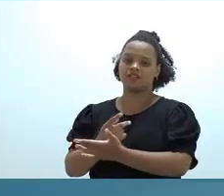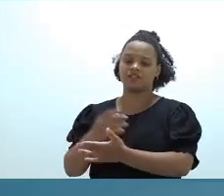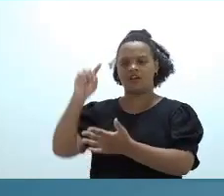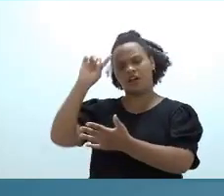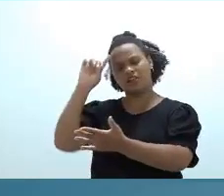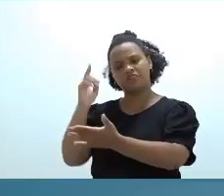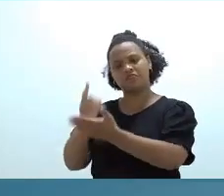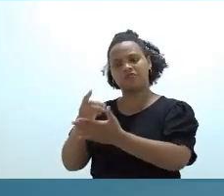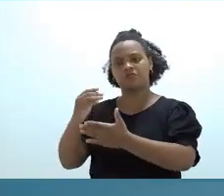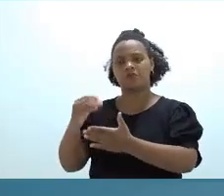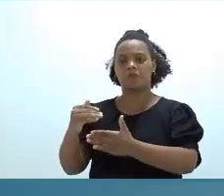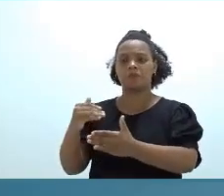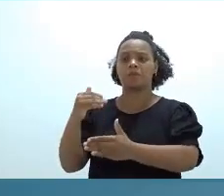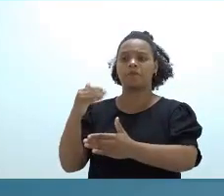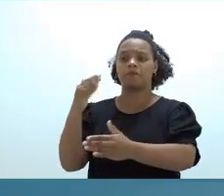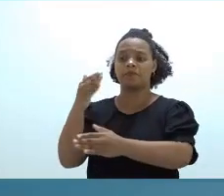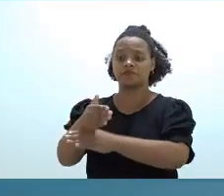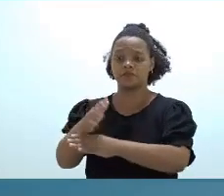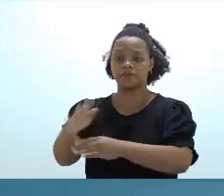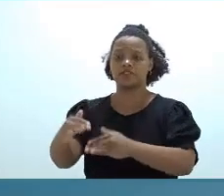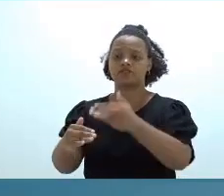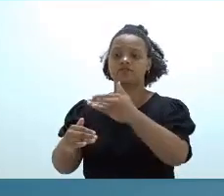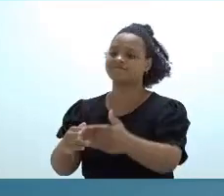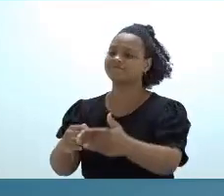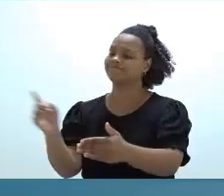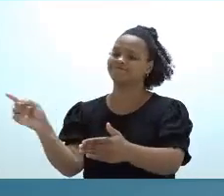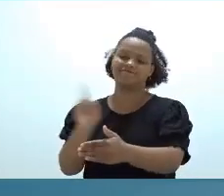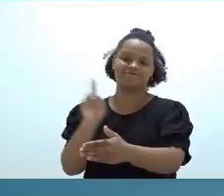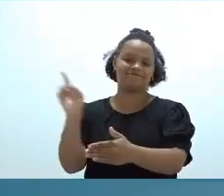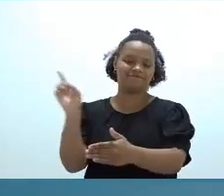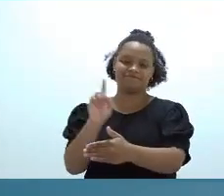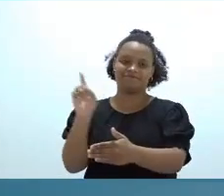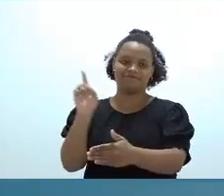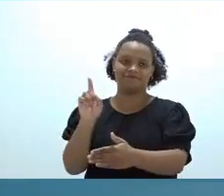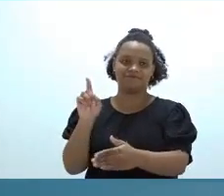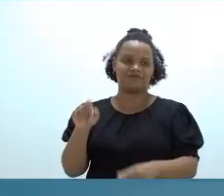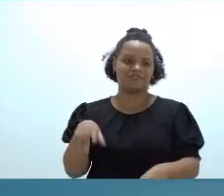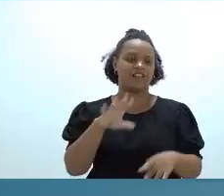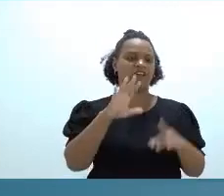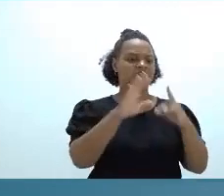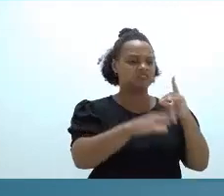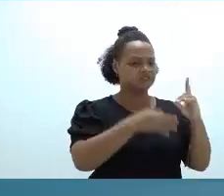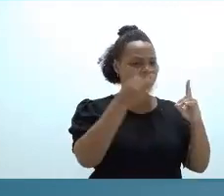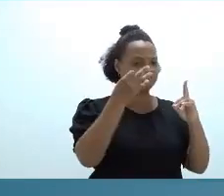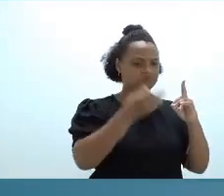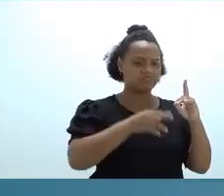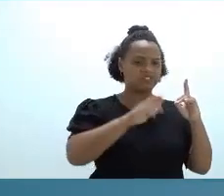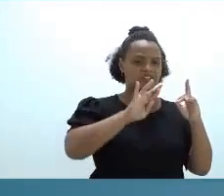artigo 31.119 da Carta do Pará. Muito inteligente, doutor Leandro Ricardo,